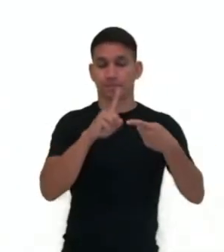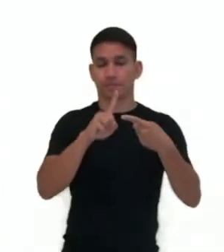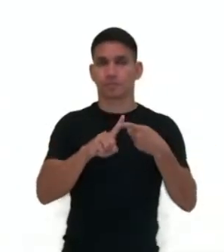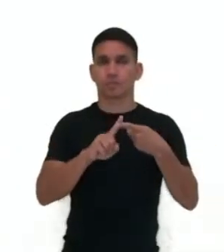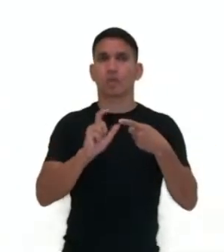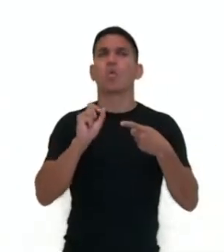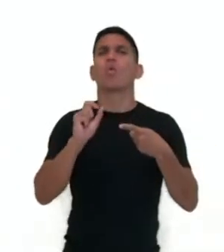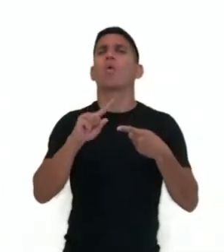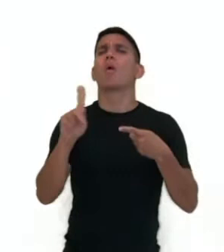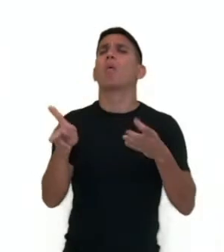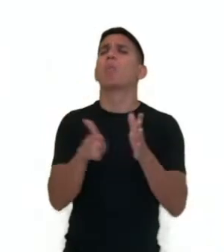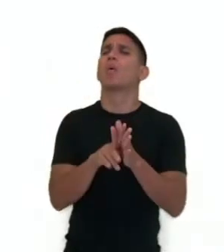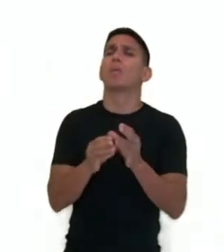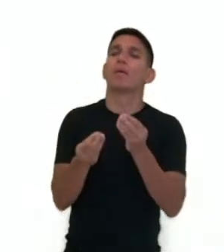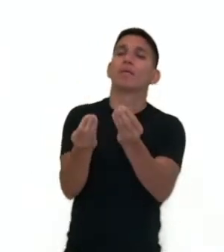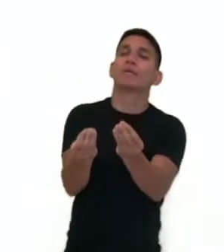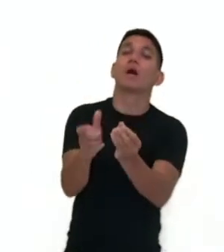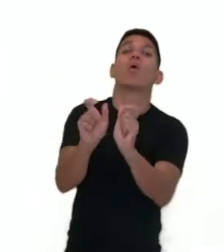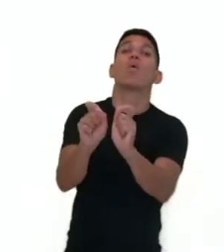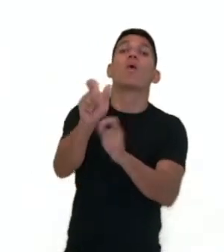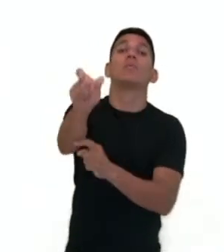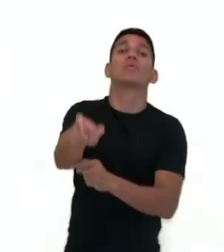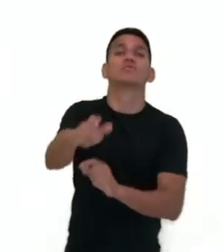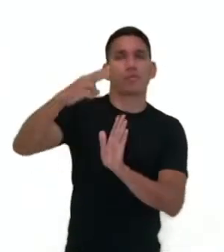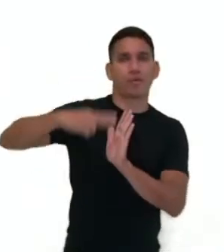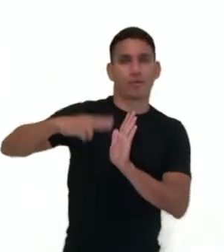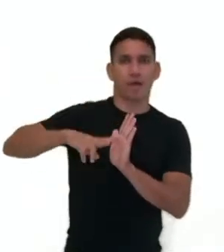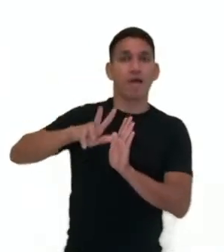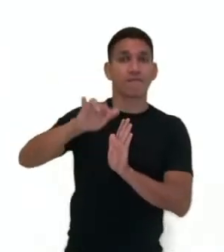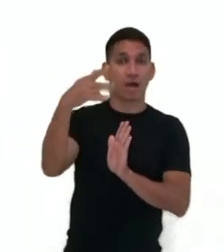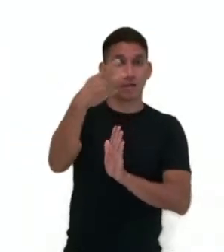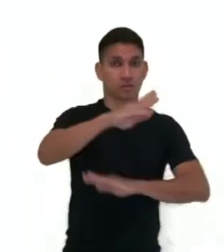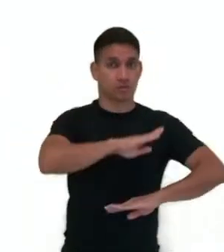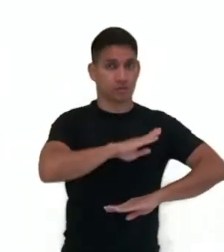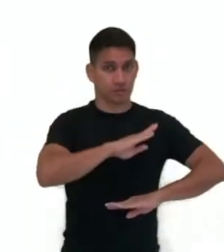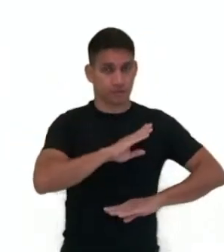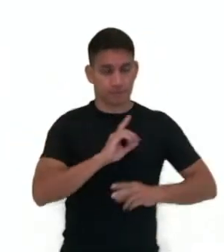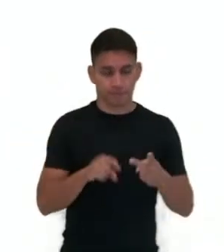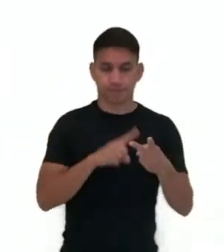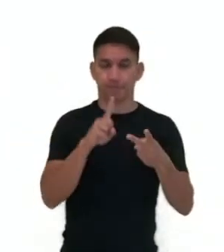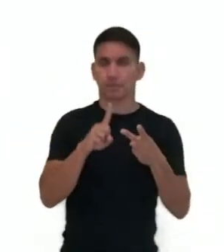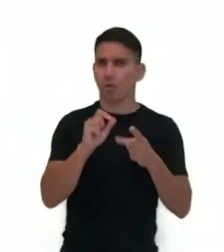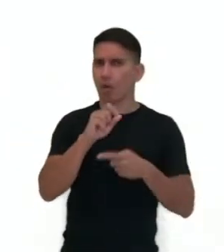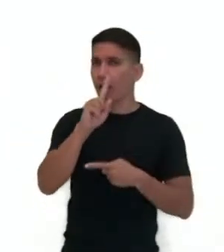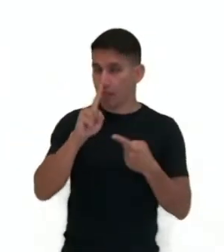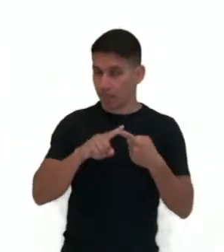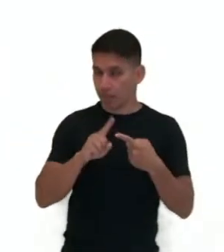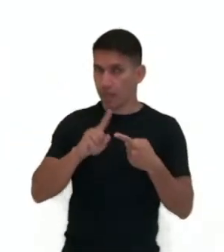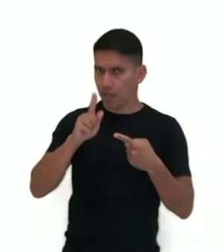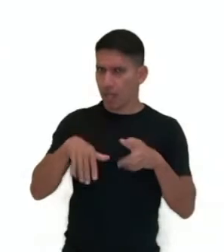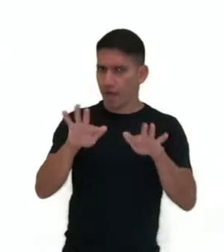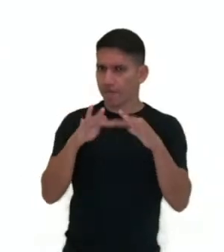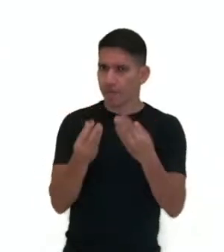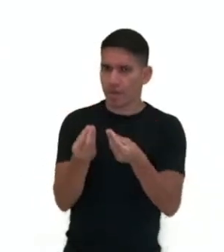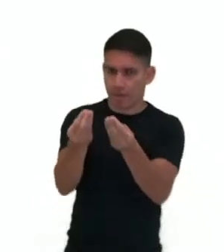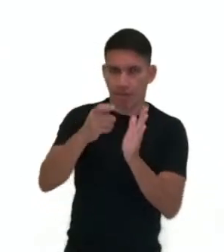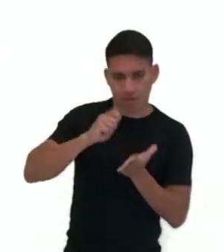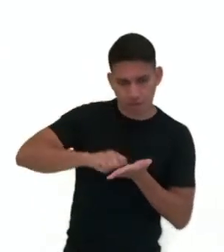qual é o público-alvo, né? Quem será o leitor do seu causo? Será, por exemplo,